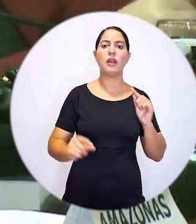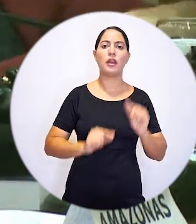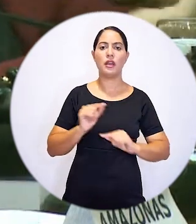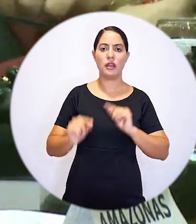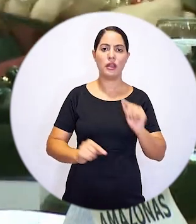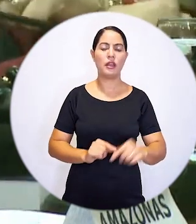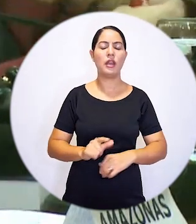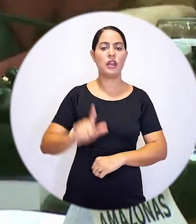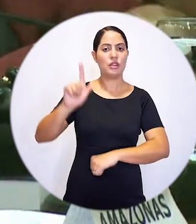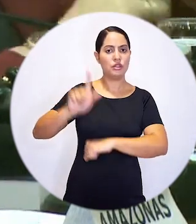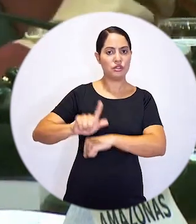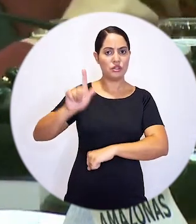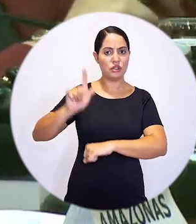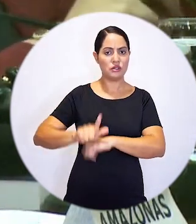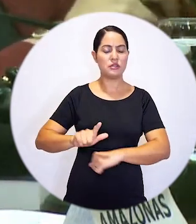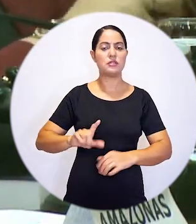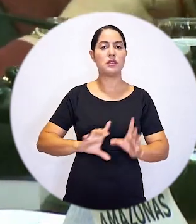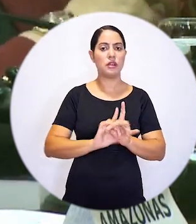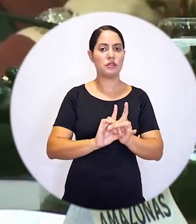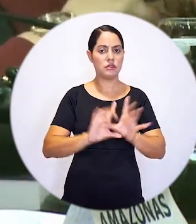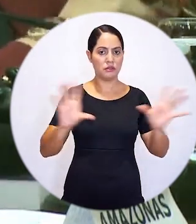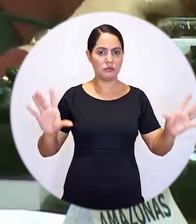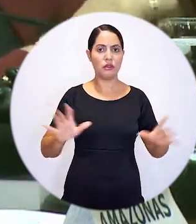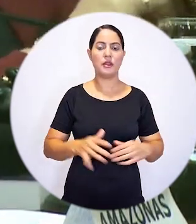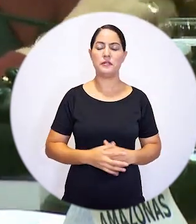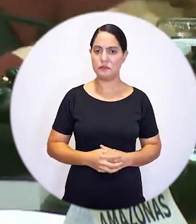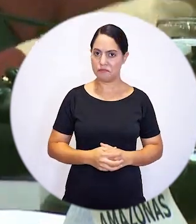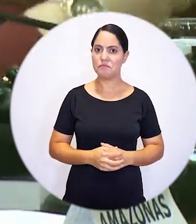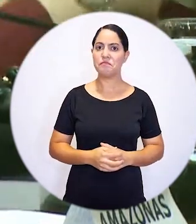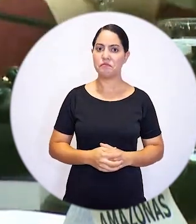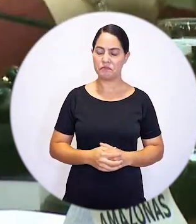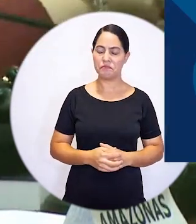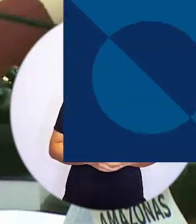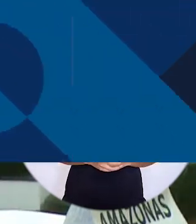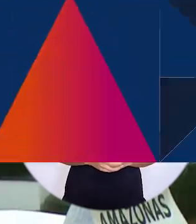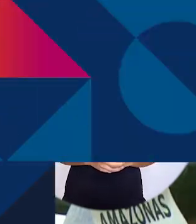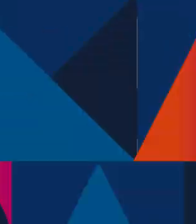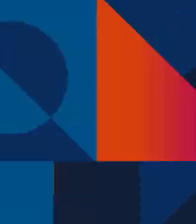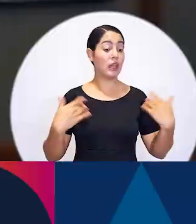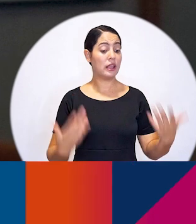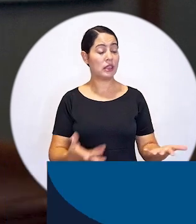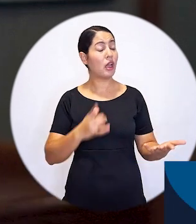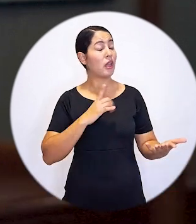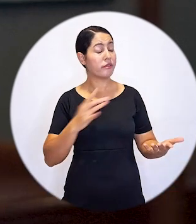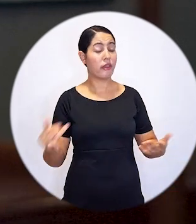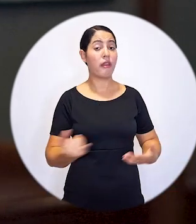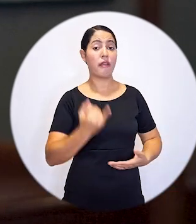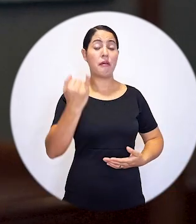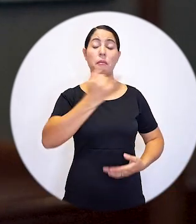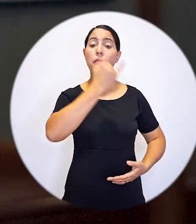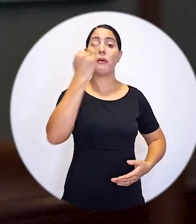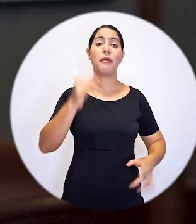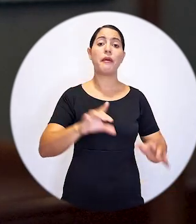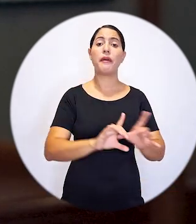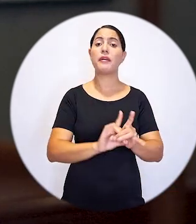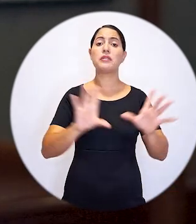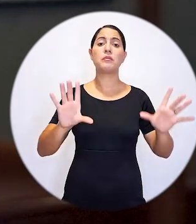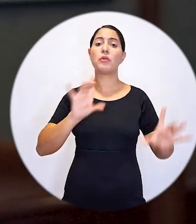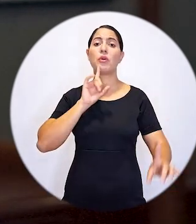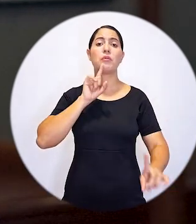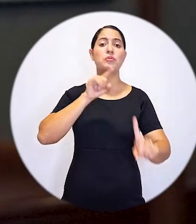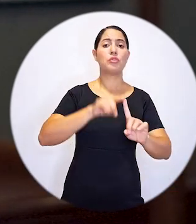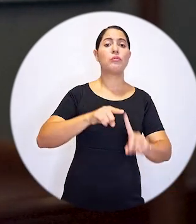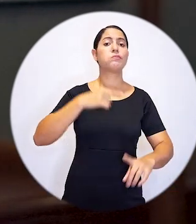mãos. Isso é dado a uma gestão democrática. Em um marco significativo para a